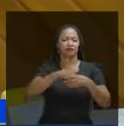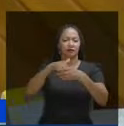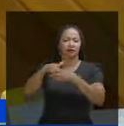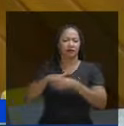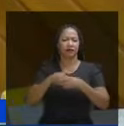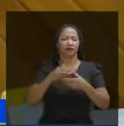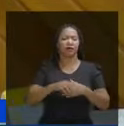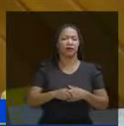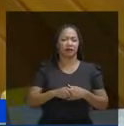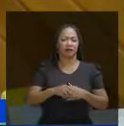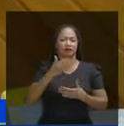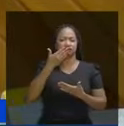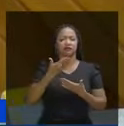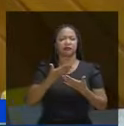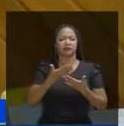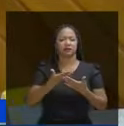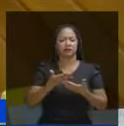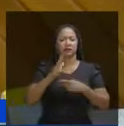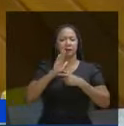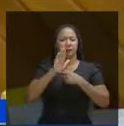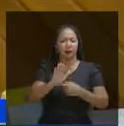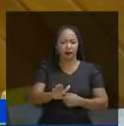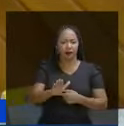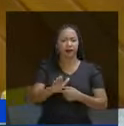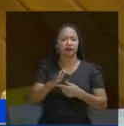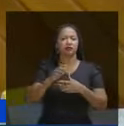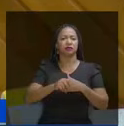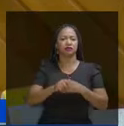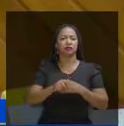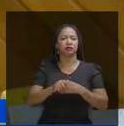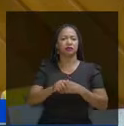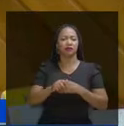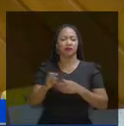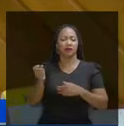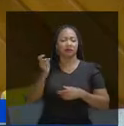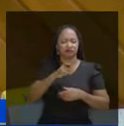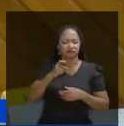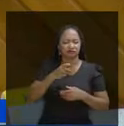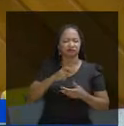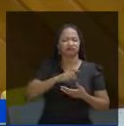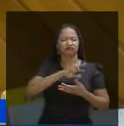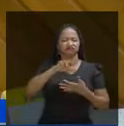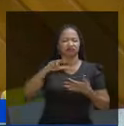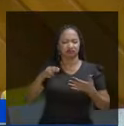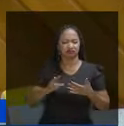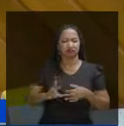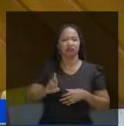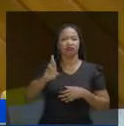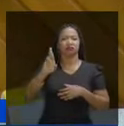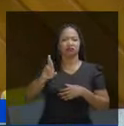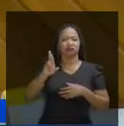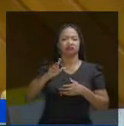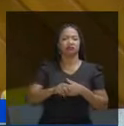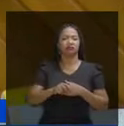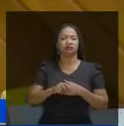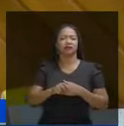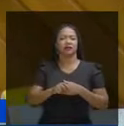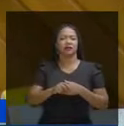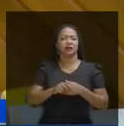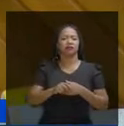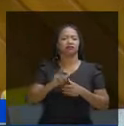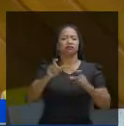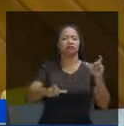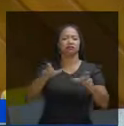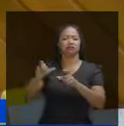mídia impugnada demonstra clara intenção de difamar, injuriar e caluniar o representante, além de tentar ridicularizar perante